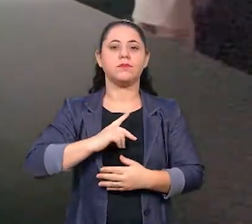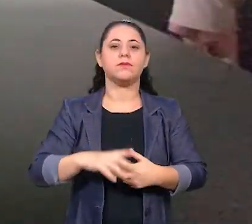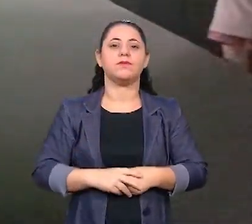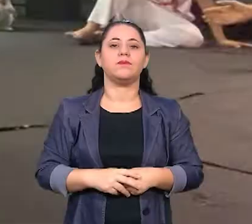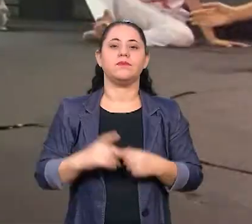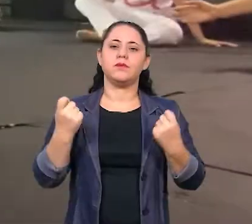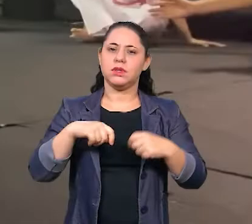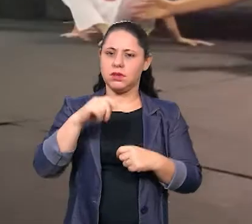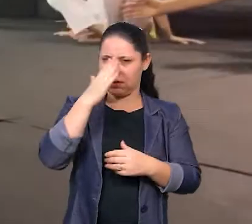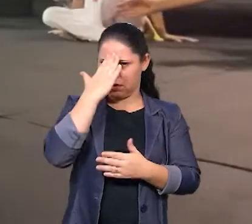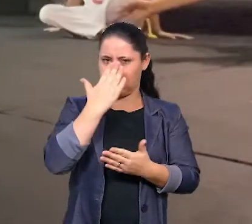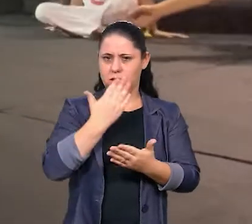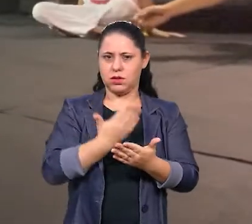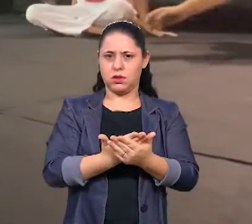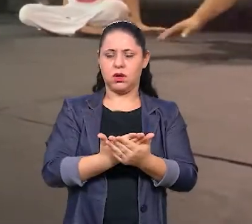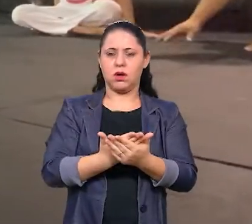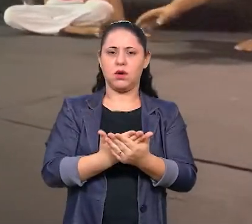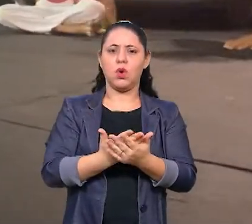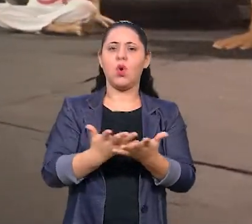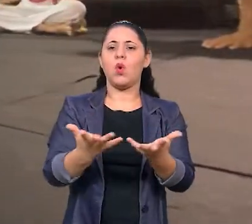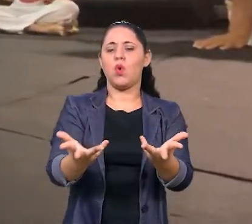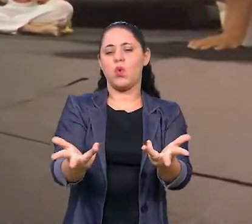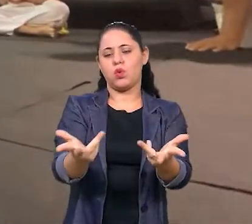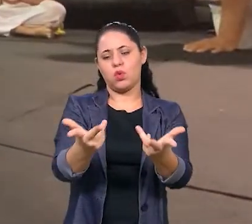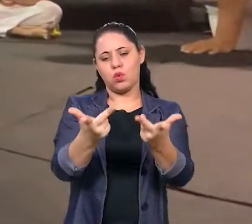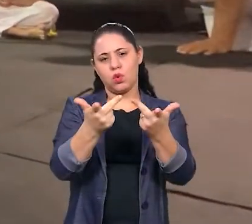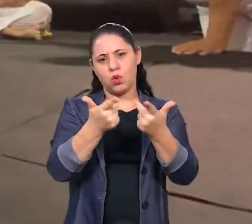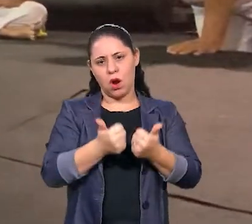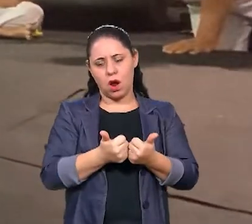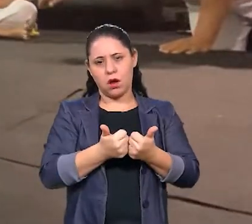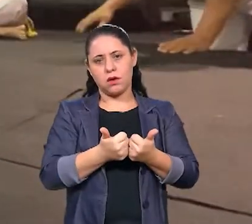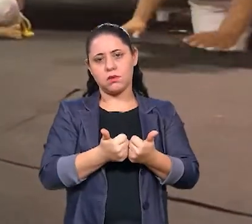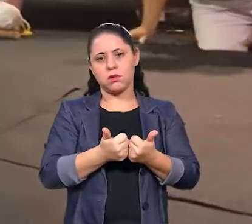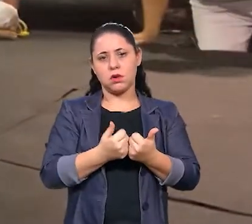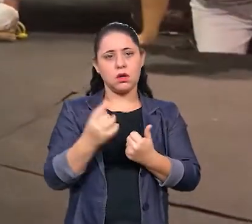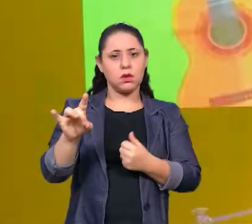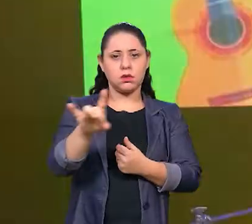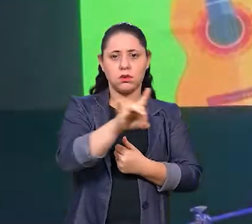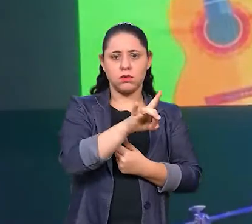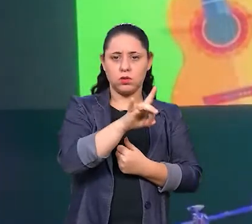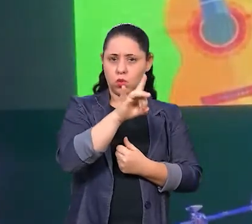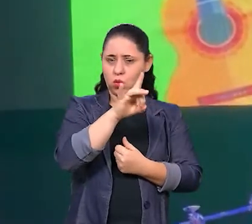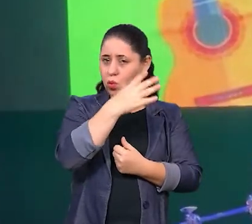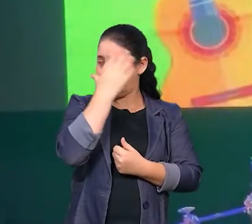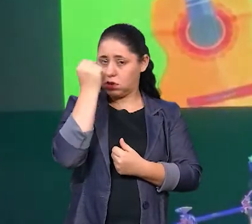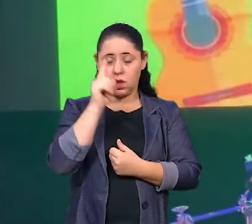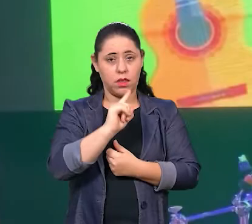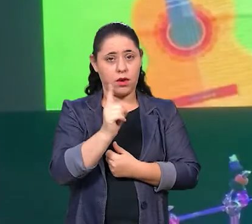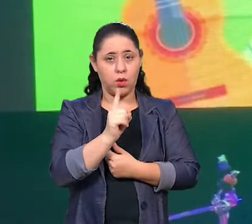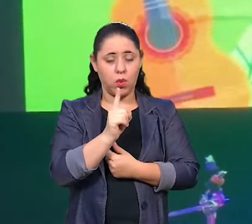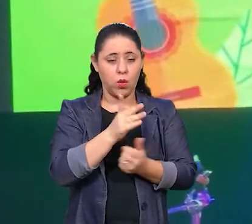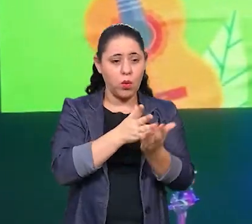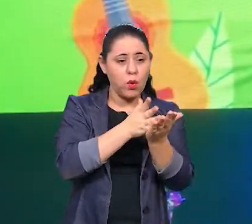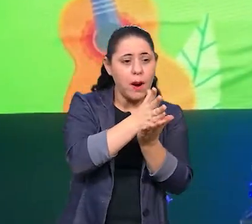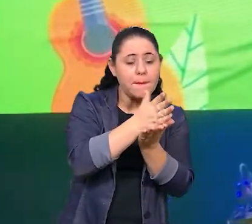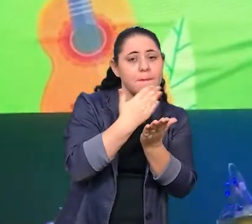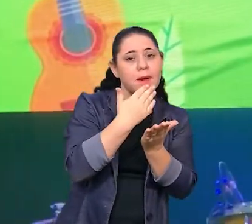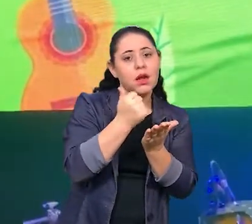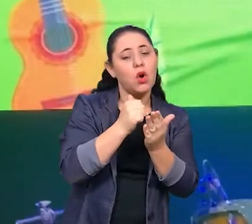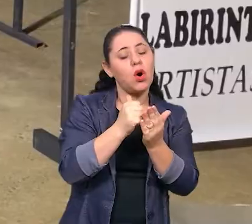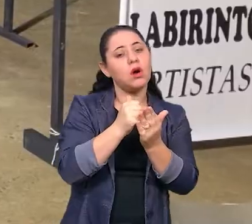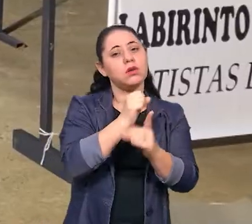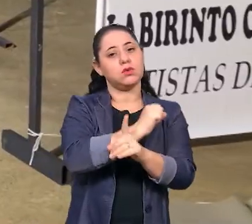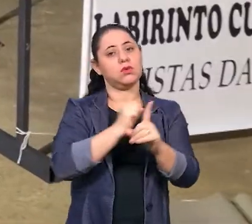do potencial que há em cada um de nós e não esquecermos que o melhor caminho para que uma sociedade seja construída